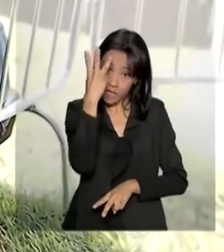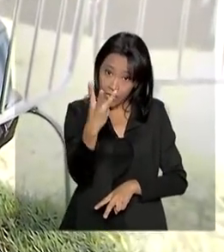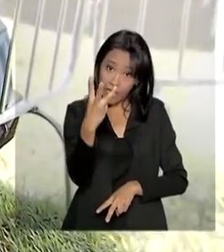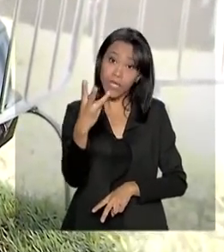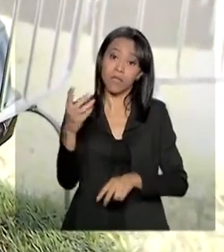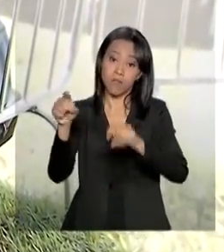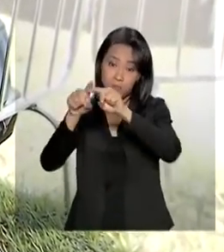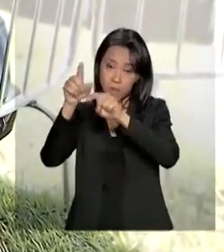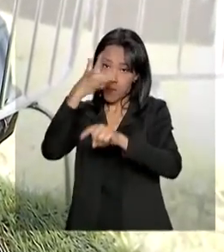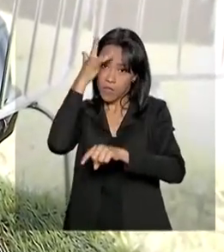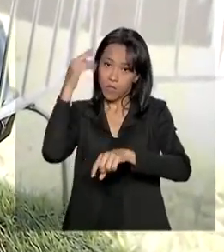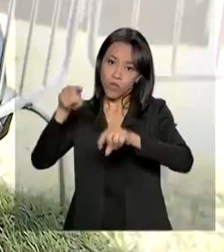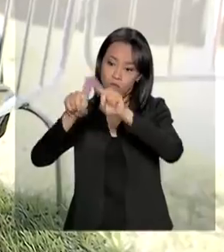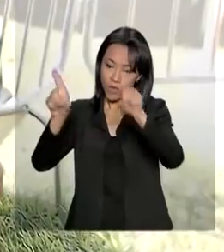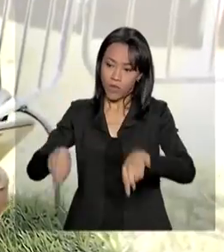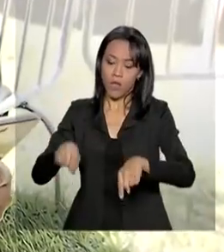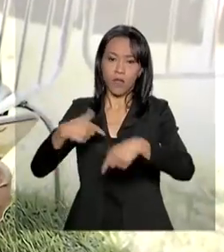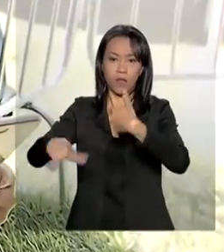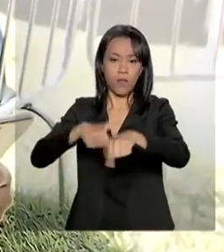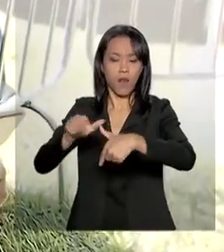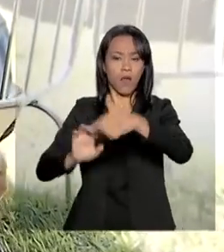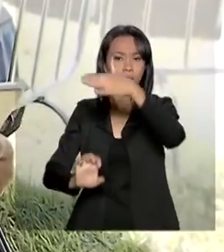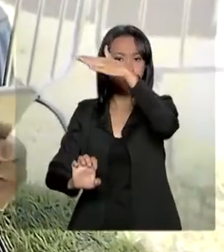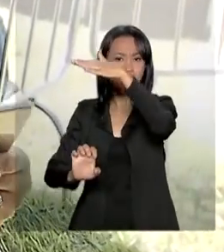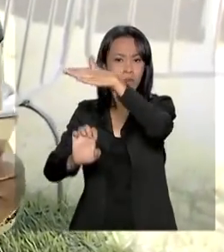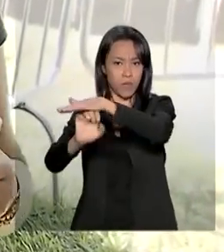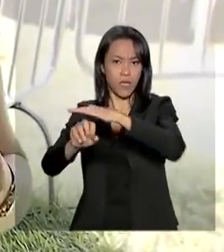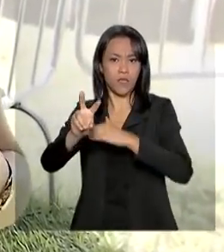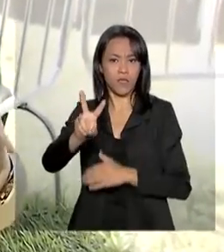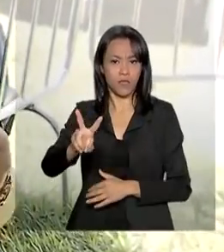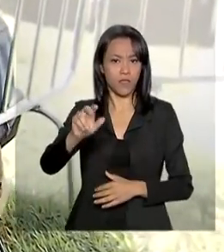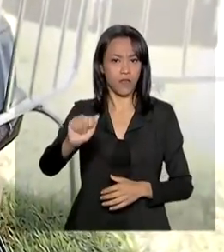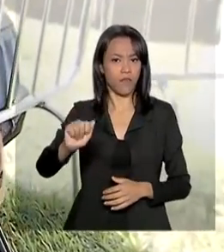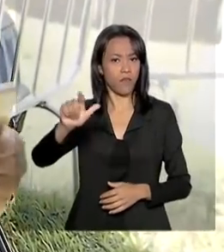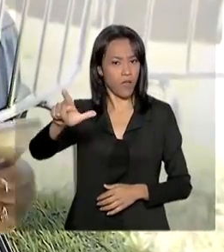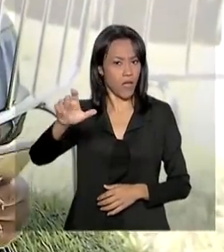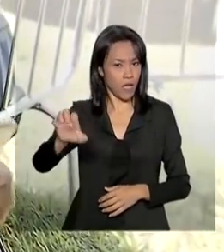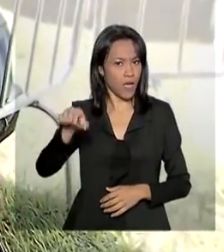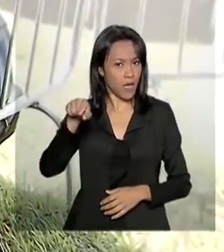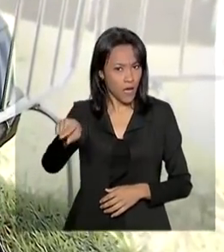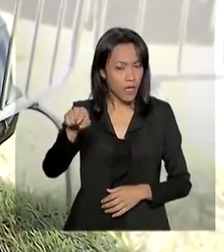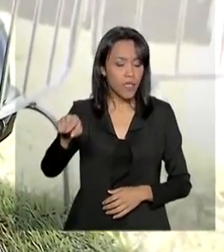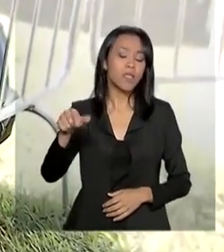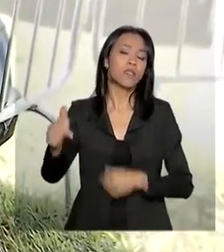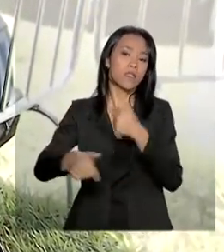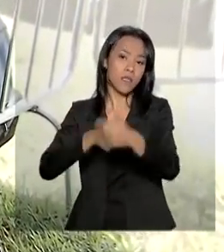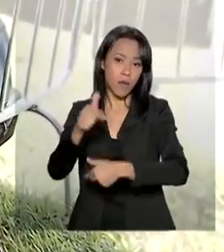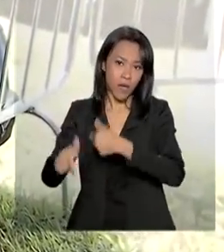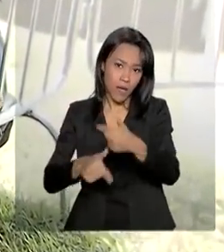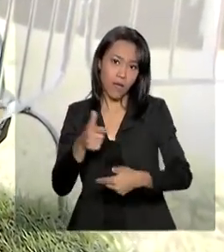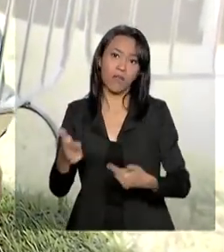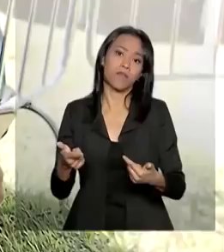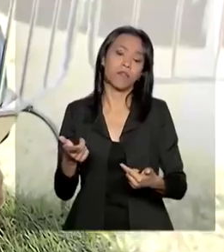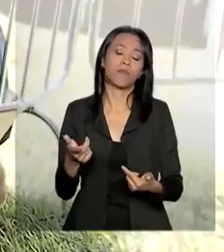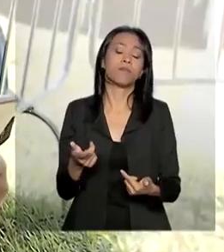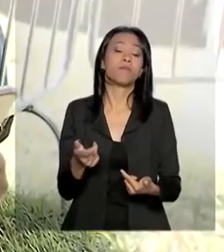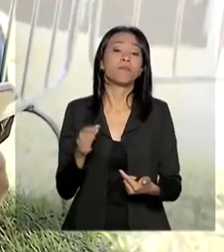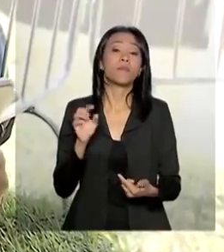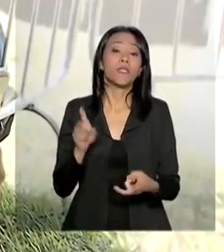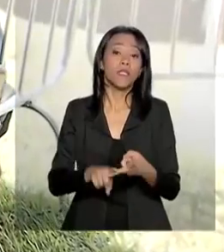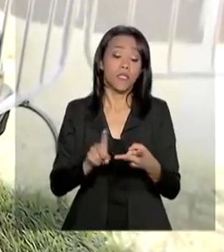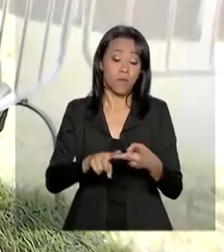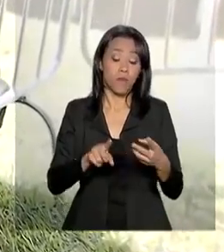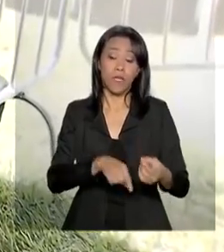Vale, que trabalhavam diretamente ligado ao processo de licenciamento da barragem que se rompeu,